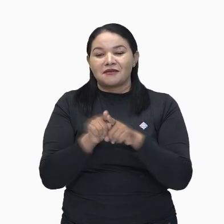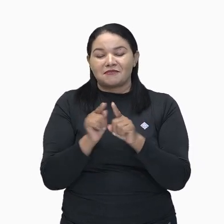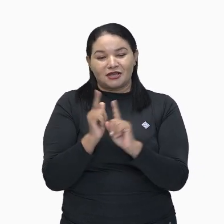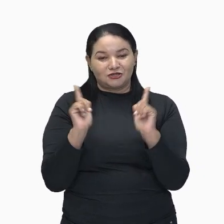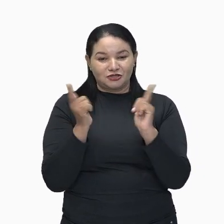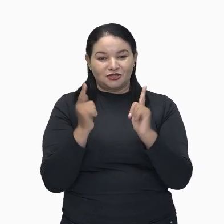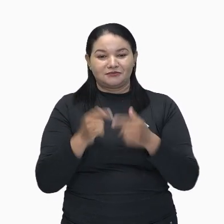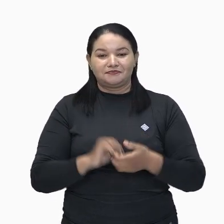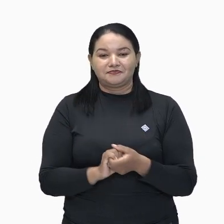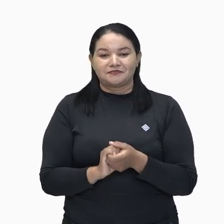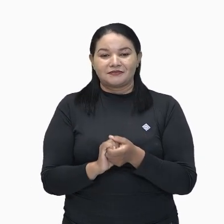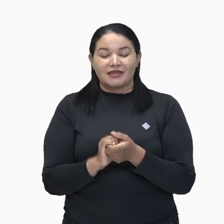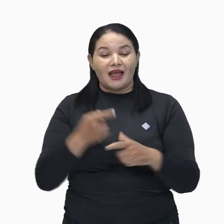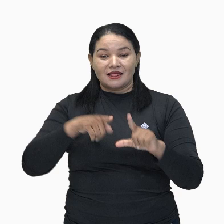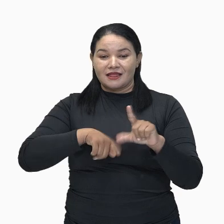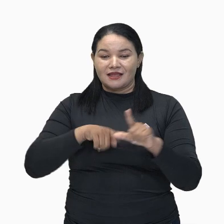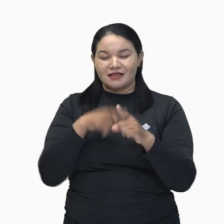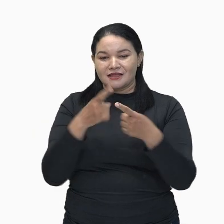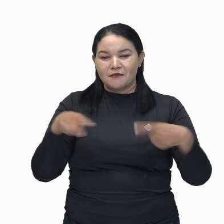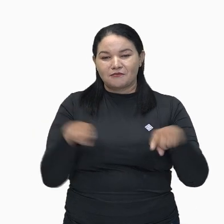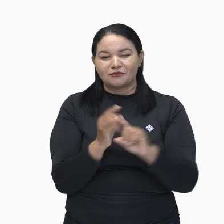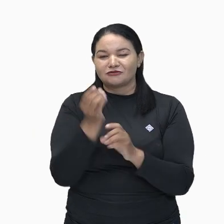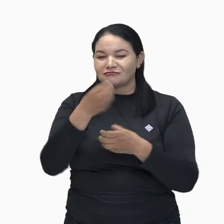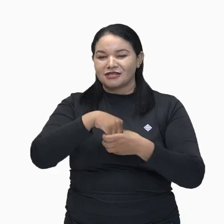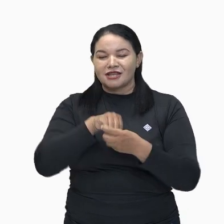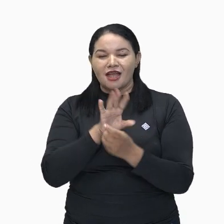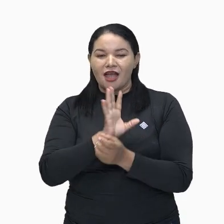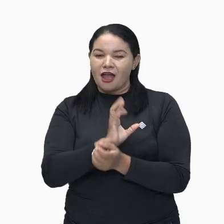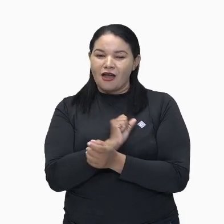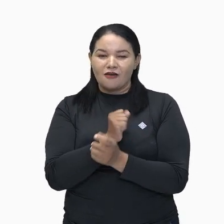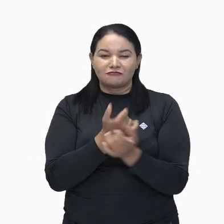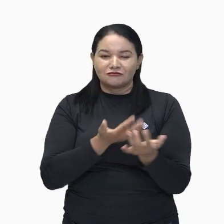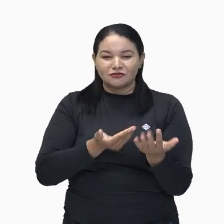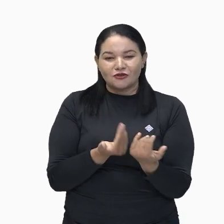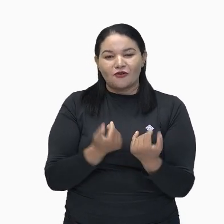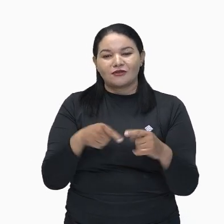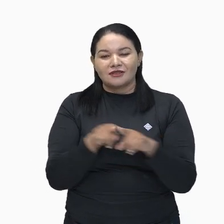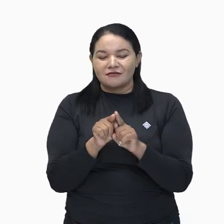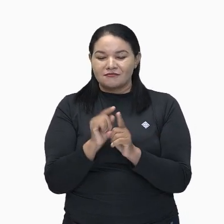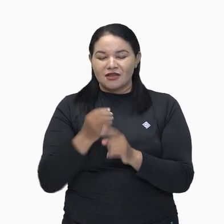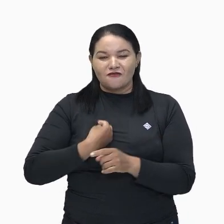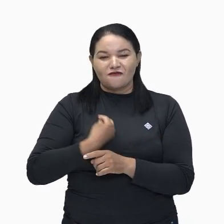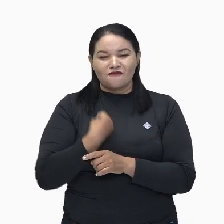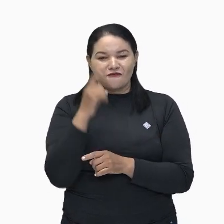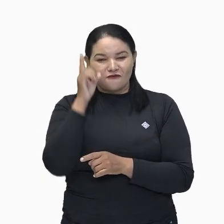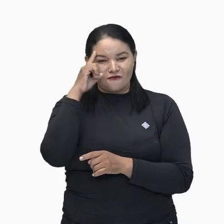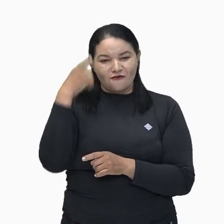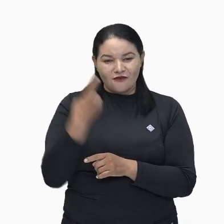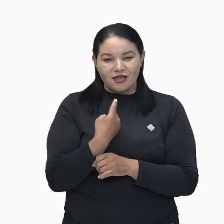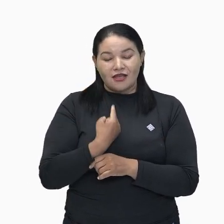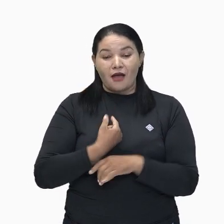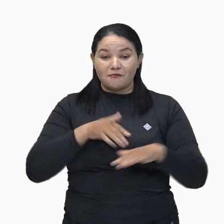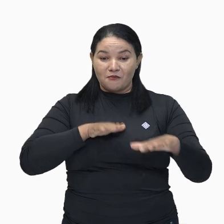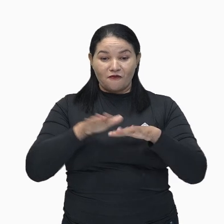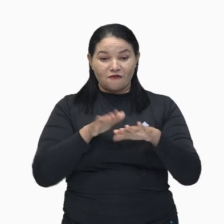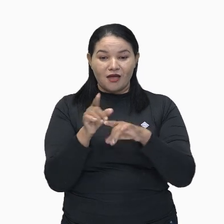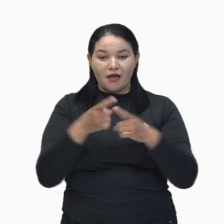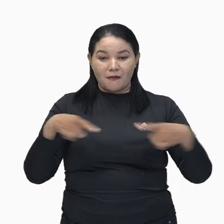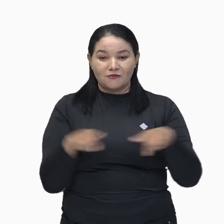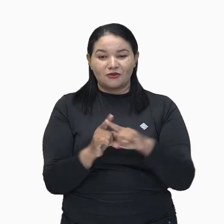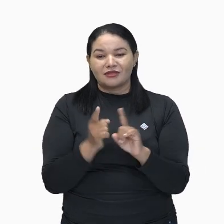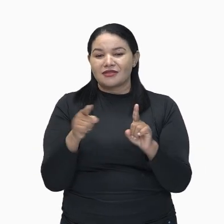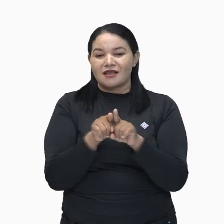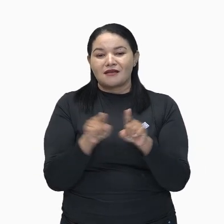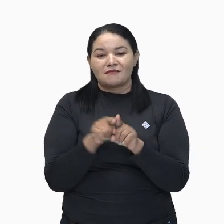das músicas eram carregadas de paixões adolescentes e situações cotidianas. O movimento musical também